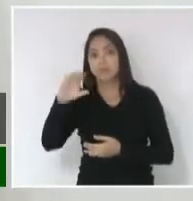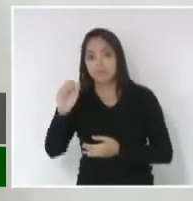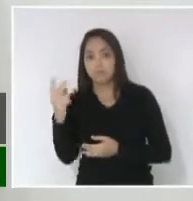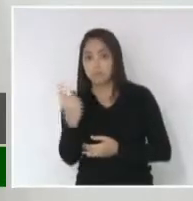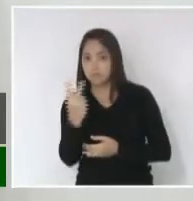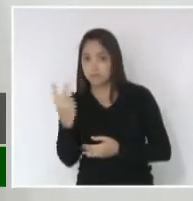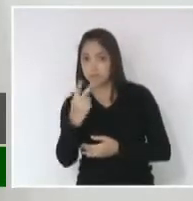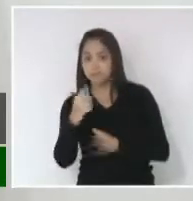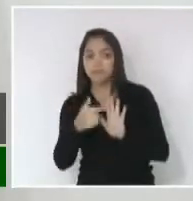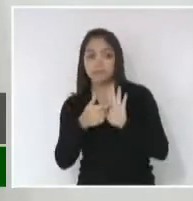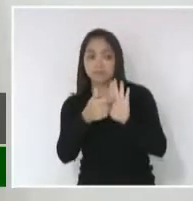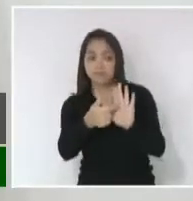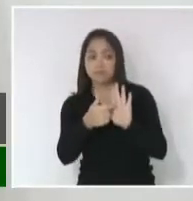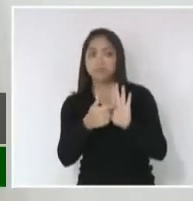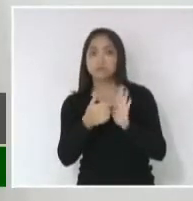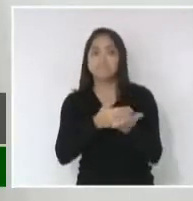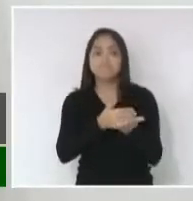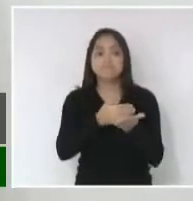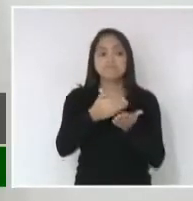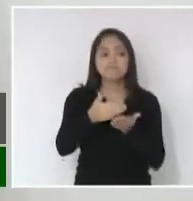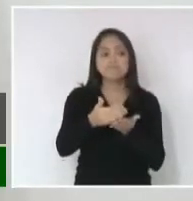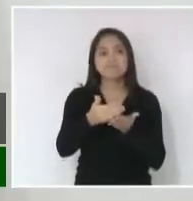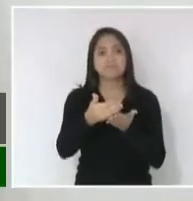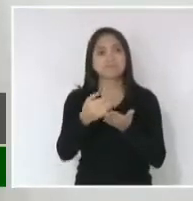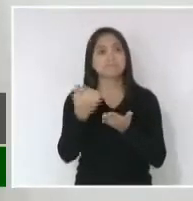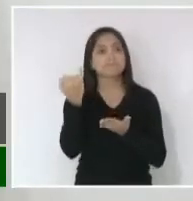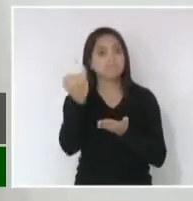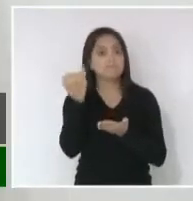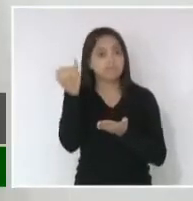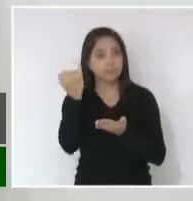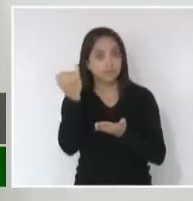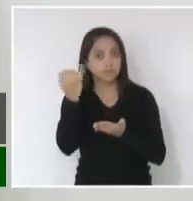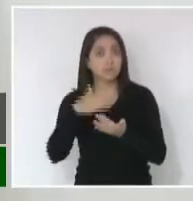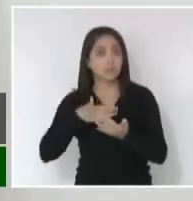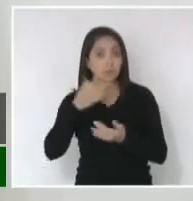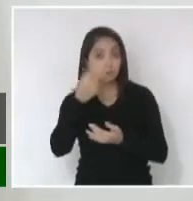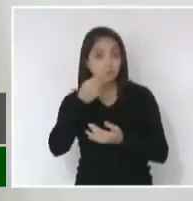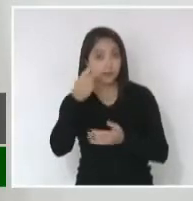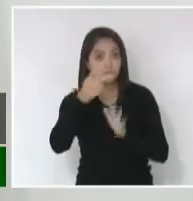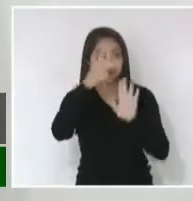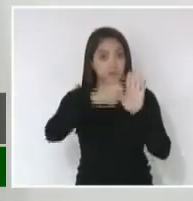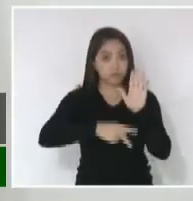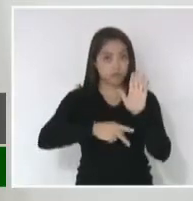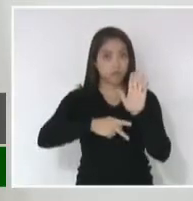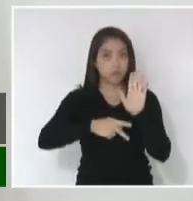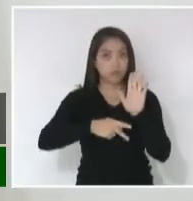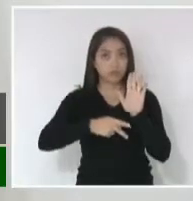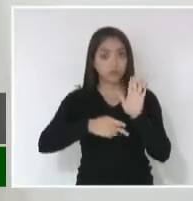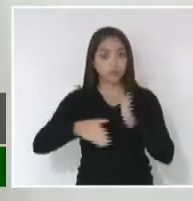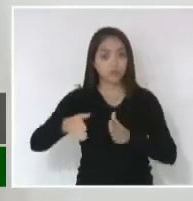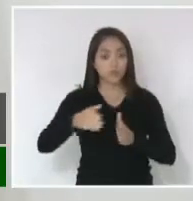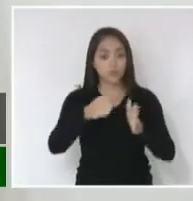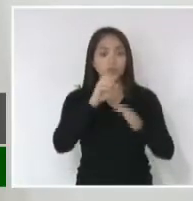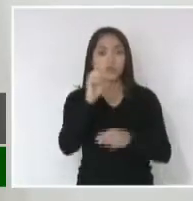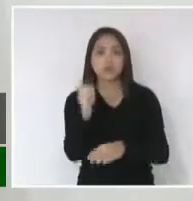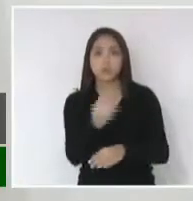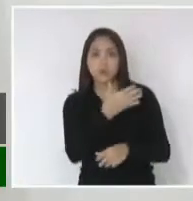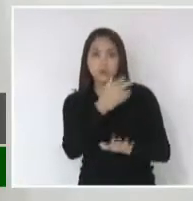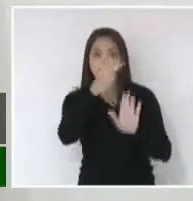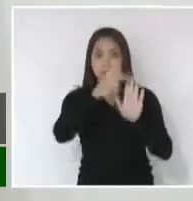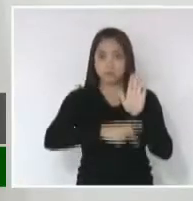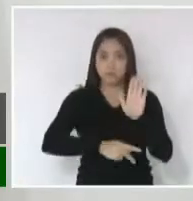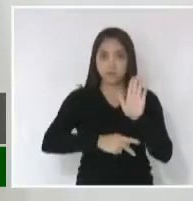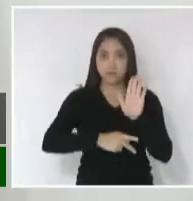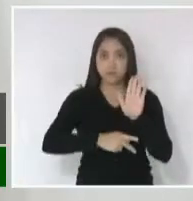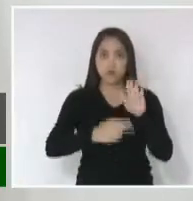excelentes iniciativas da Federação. Estou falando do programa Novos Caminhos e também do projeto